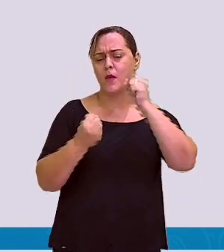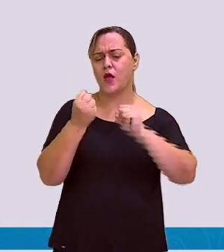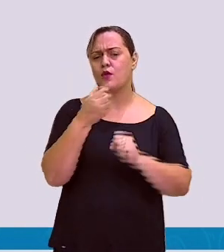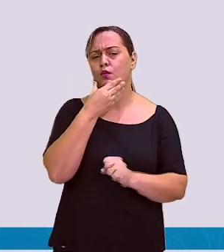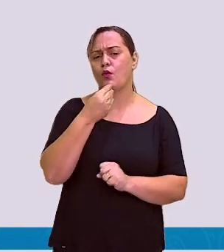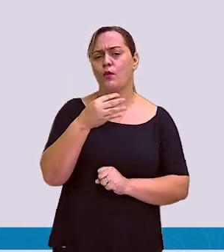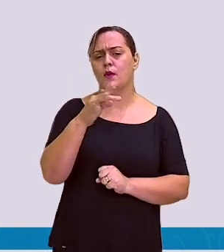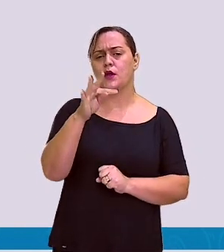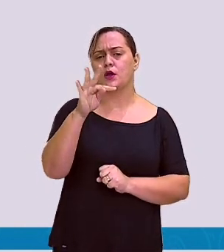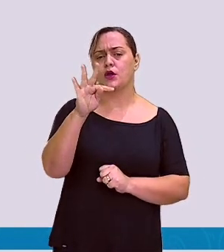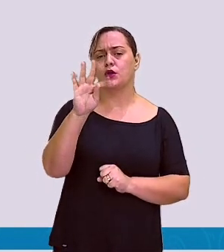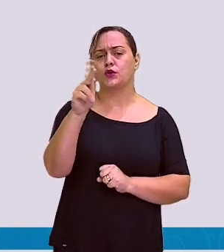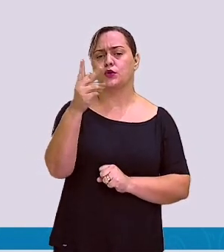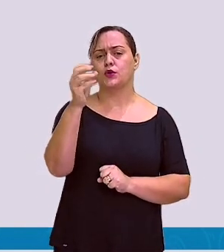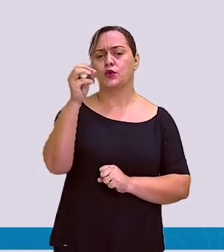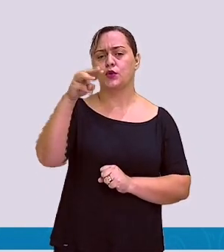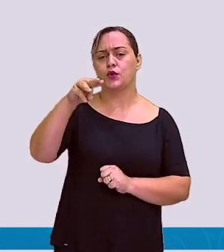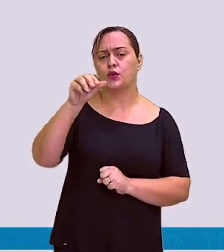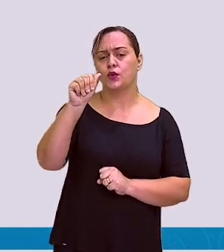uma